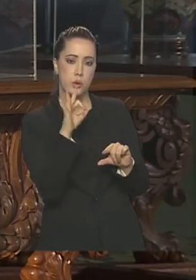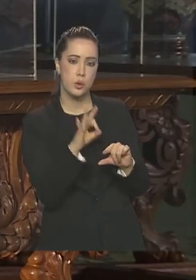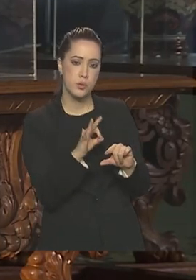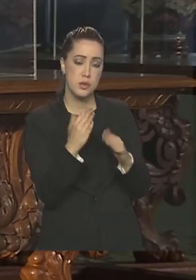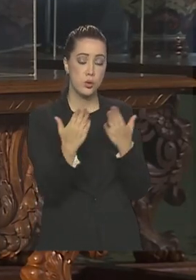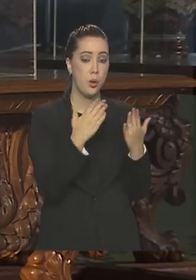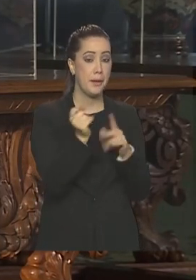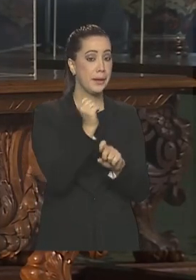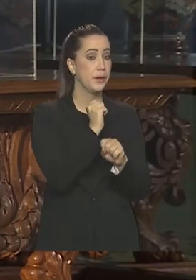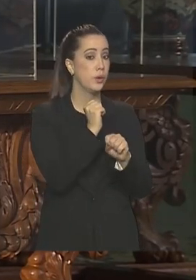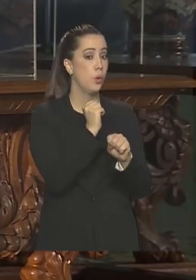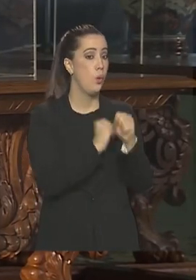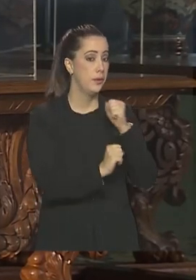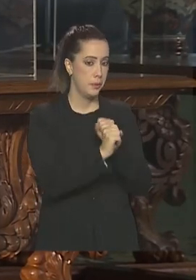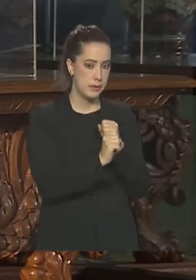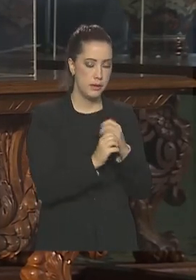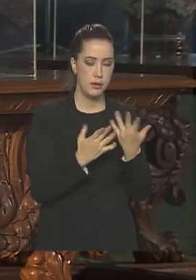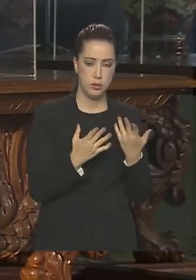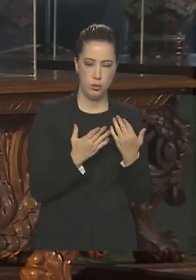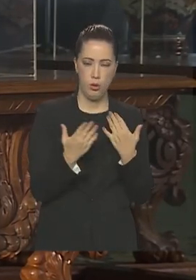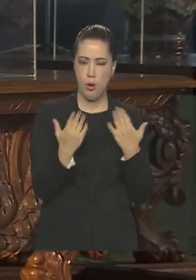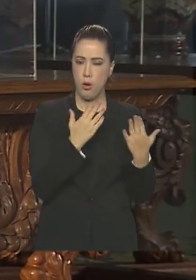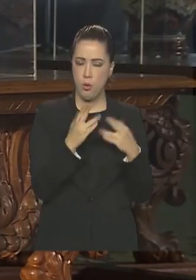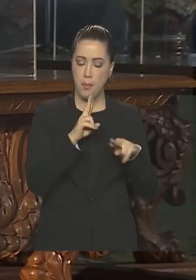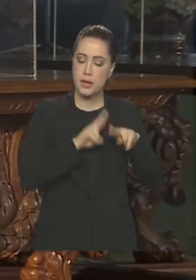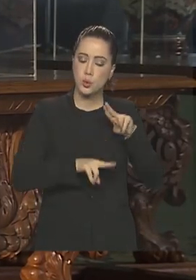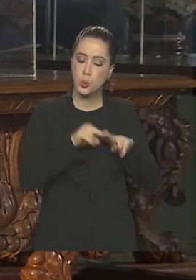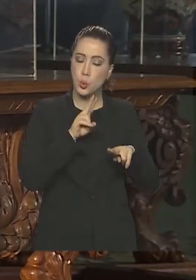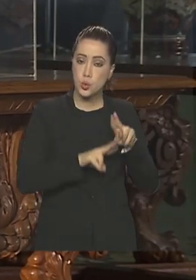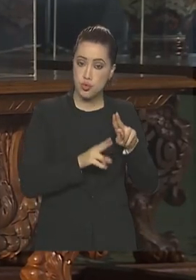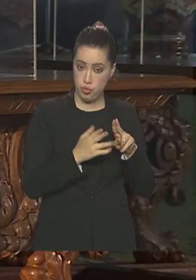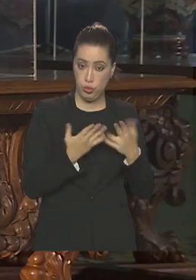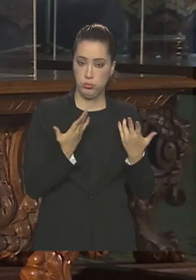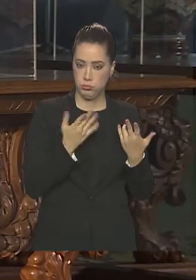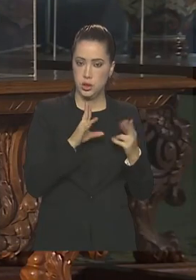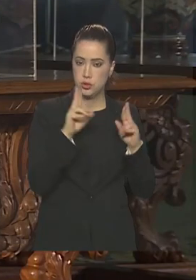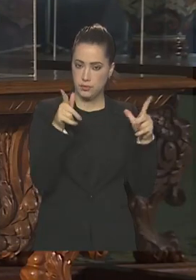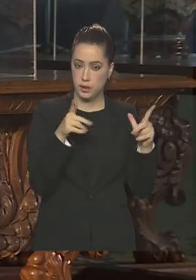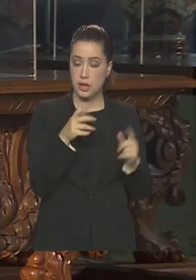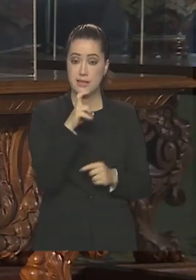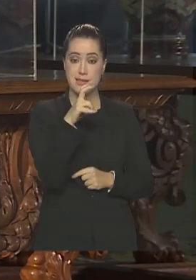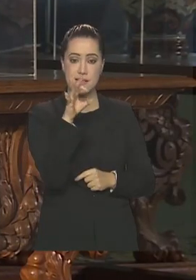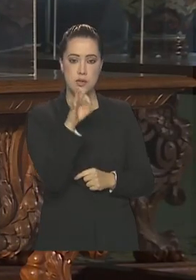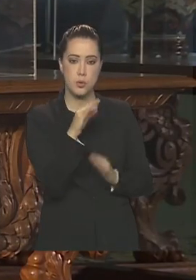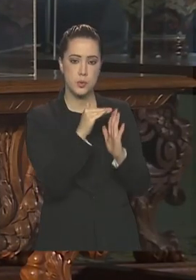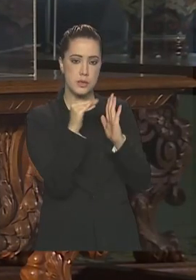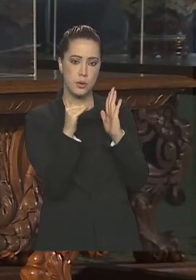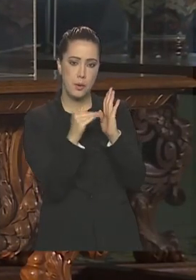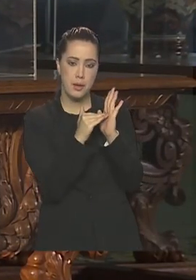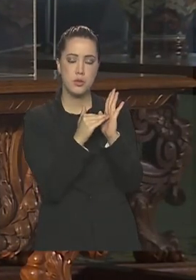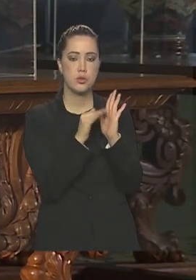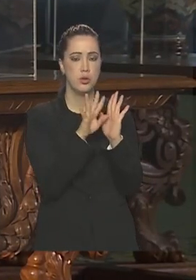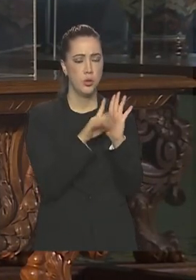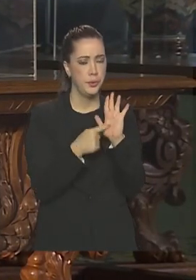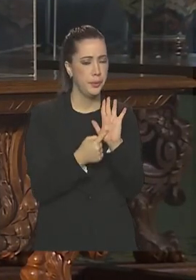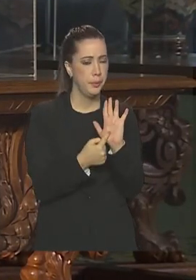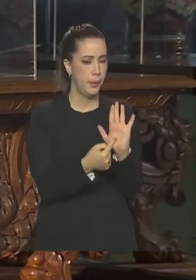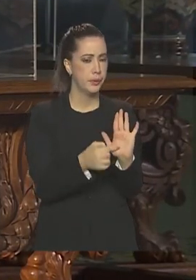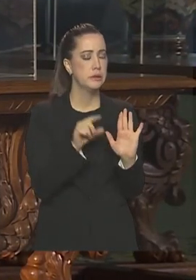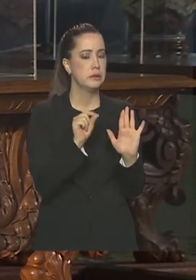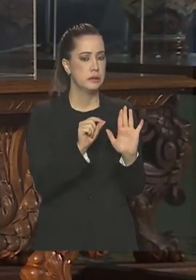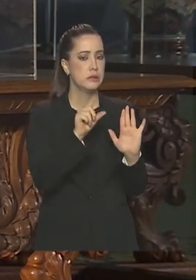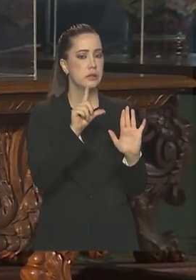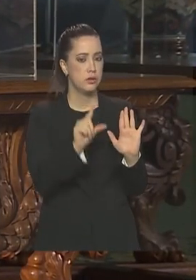ano passado. Em junho, essa redução em relação a junho do ano passado foi de 5%, o que já demonstra